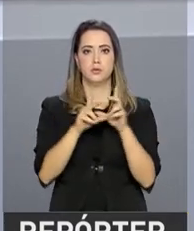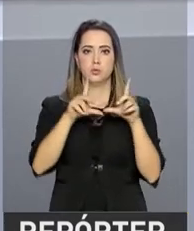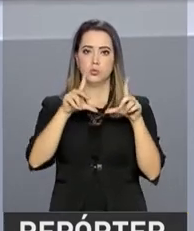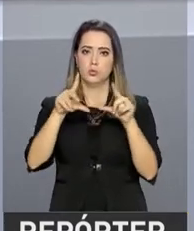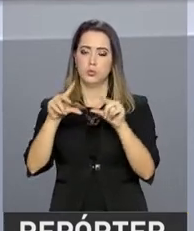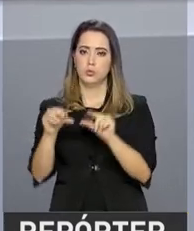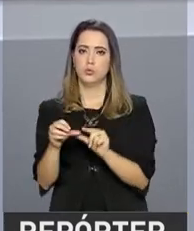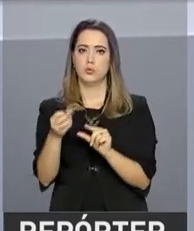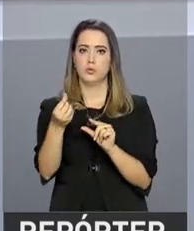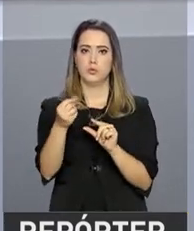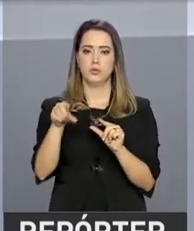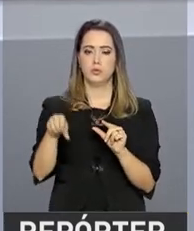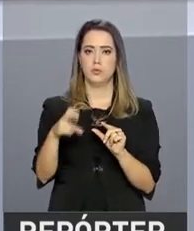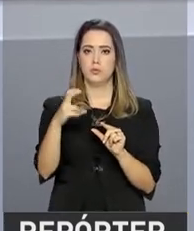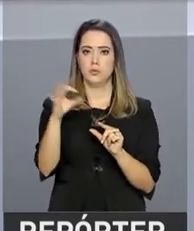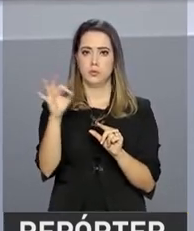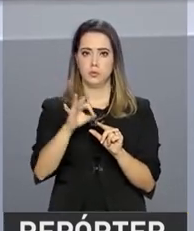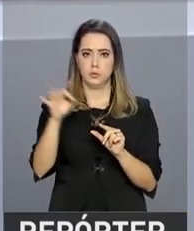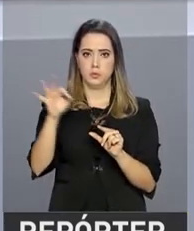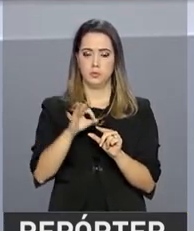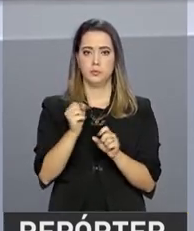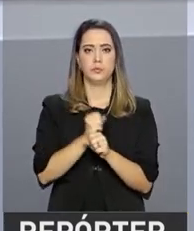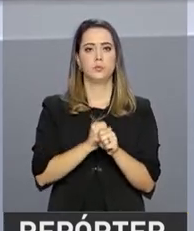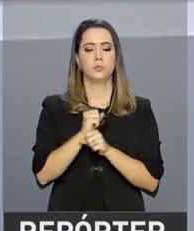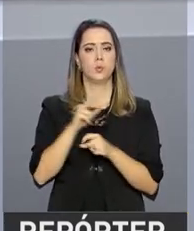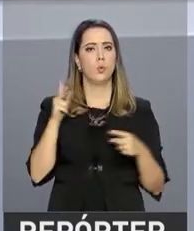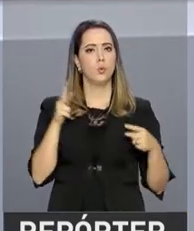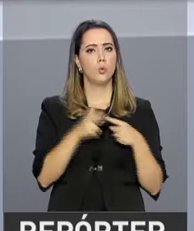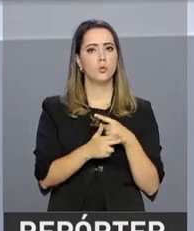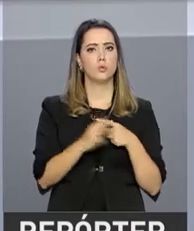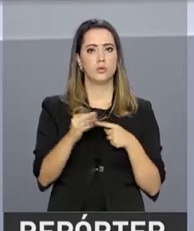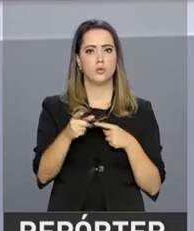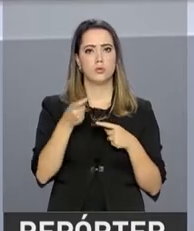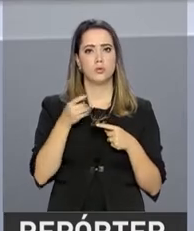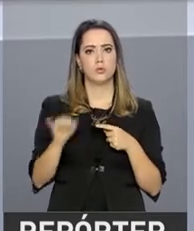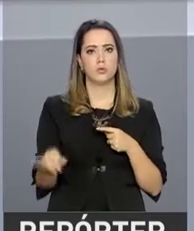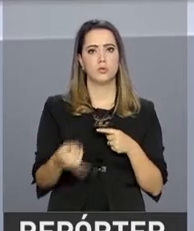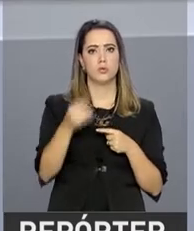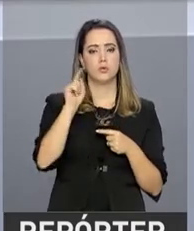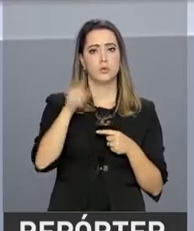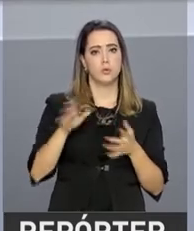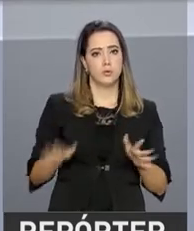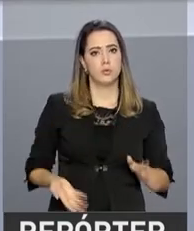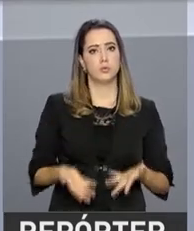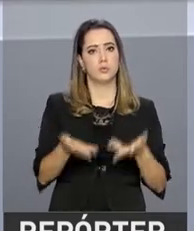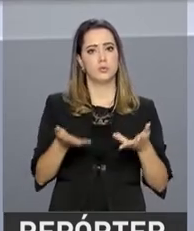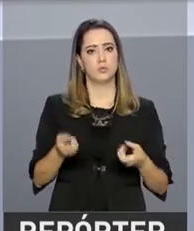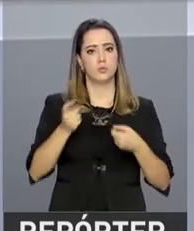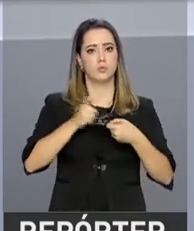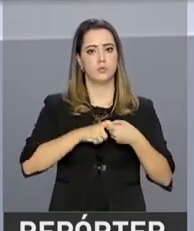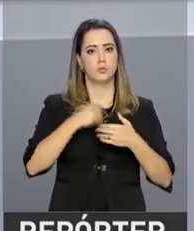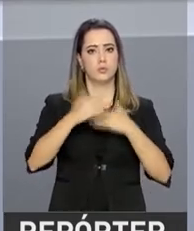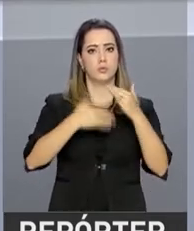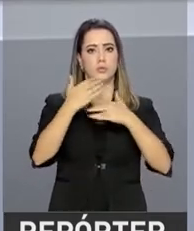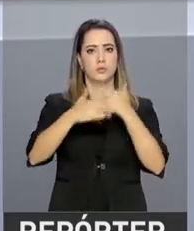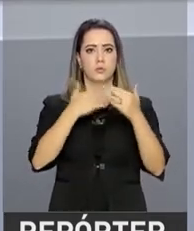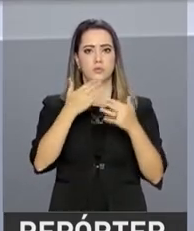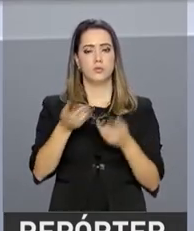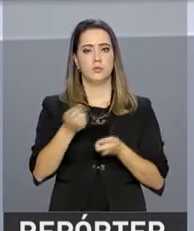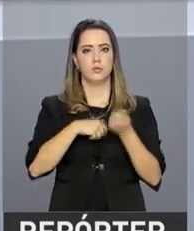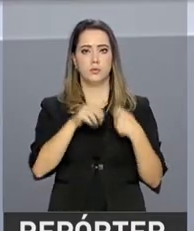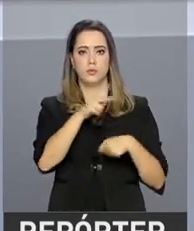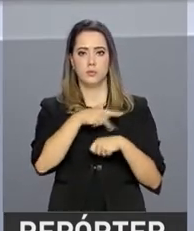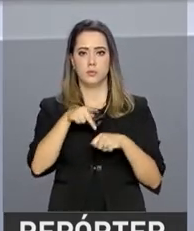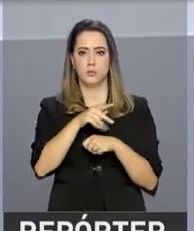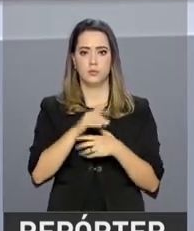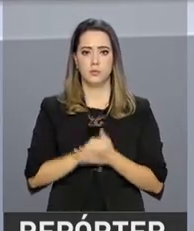que baixou a taxa para 6 e meio por cento ao ano o corte na taxa básica de juros é mais um estímulo à retomada do crescimento econômico